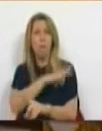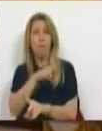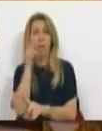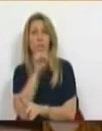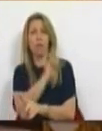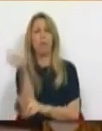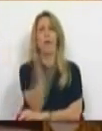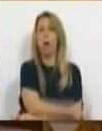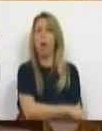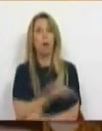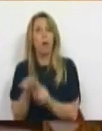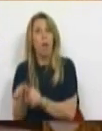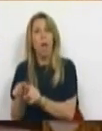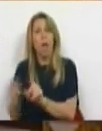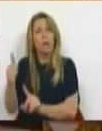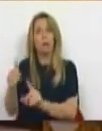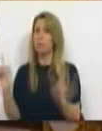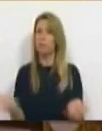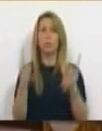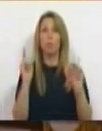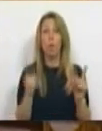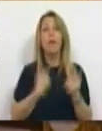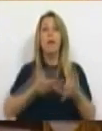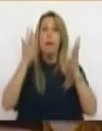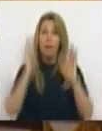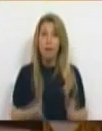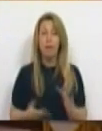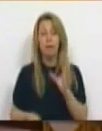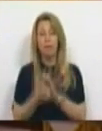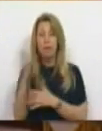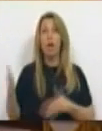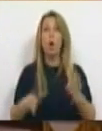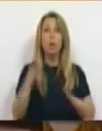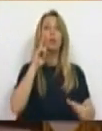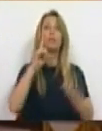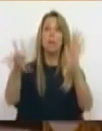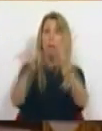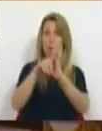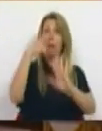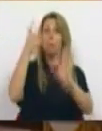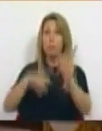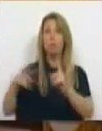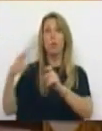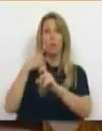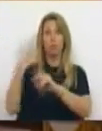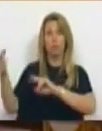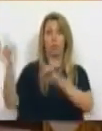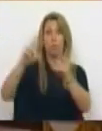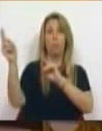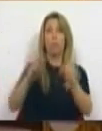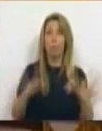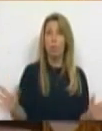que é preciso e extremamente urgente é criar rotas seguras e legais para os migrantes, é revogar a Convenção de Dublin, que